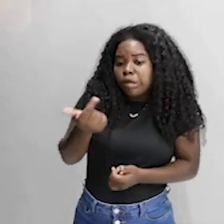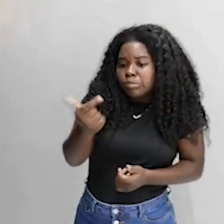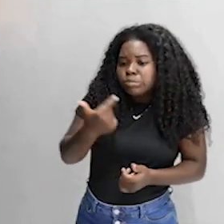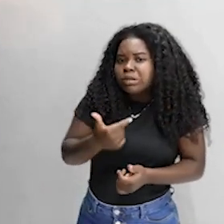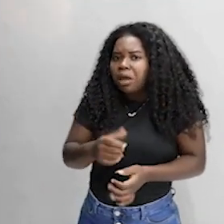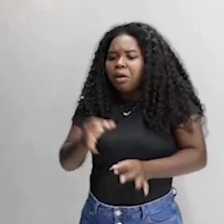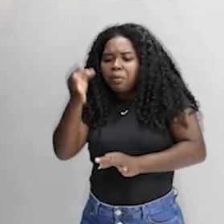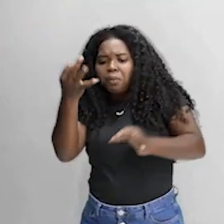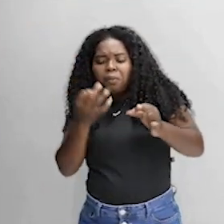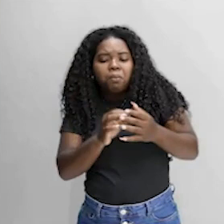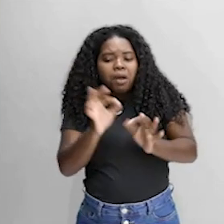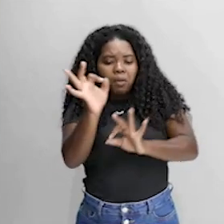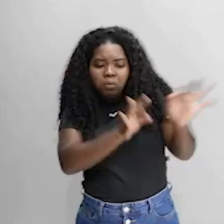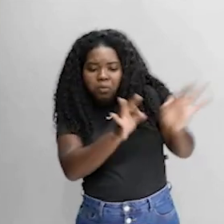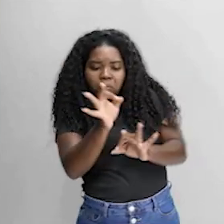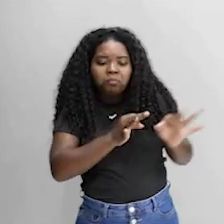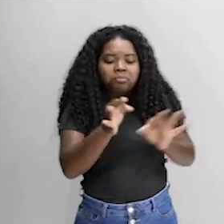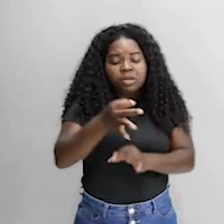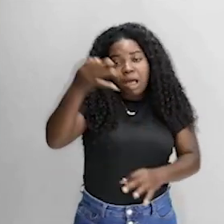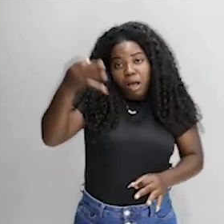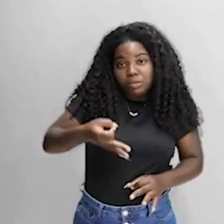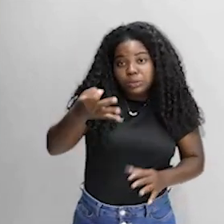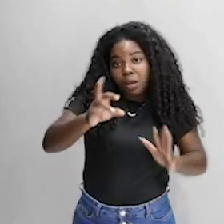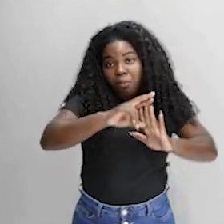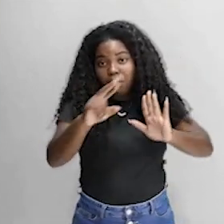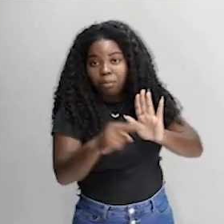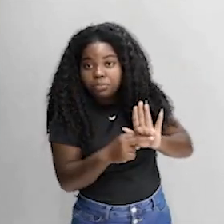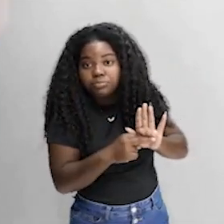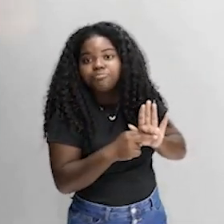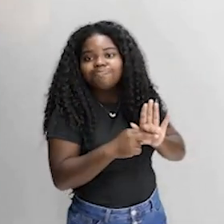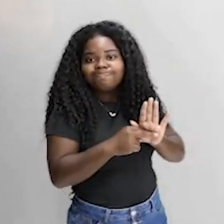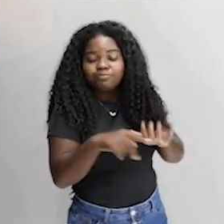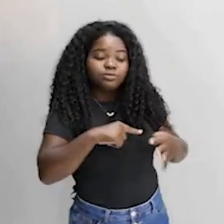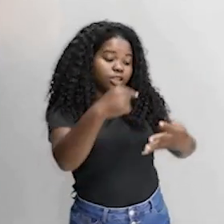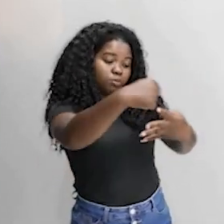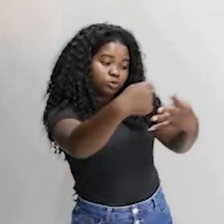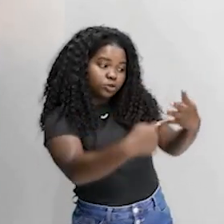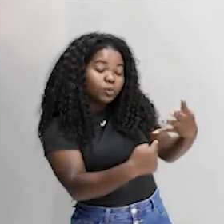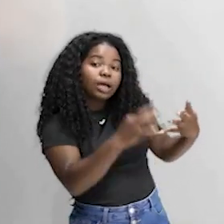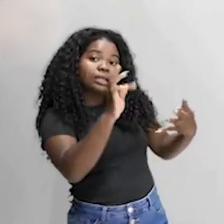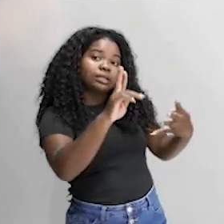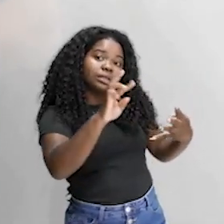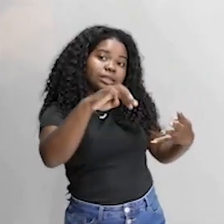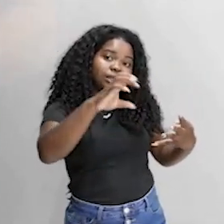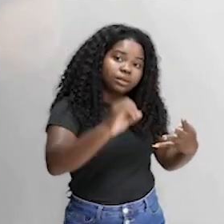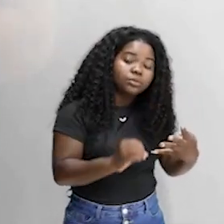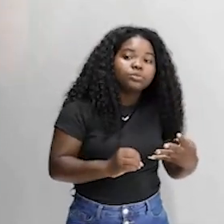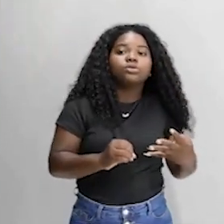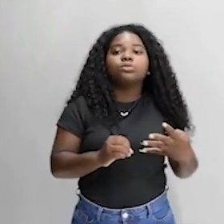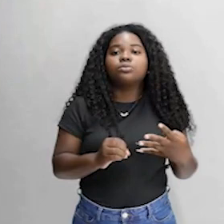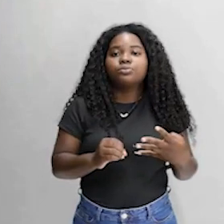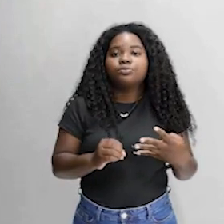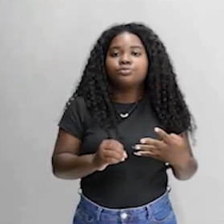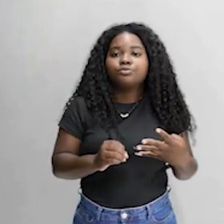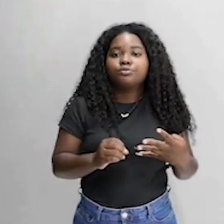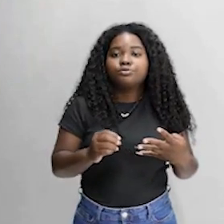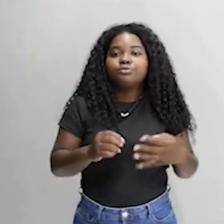uma ordem para estas regras. O certo é que nós temos 4 para termos,